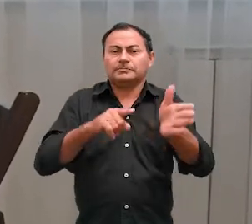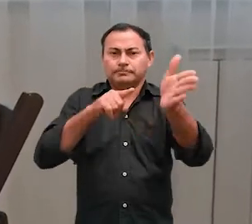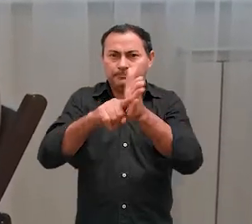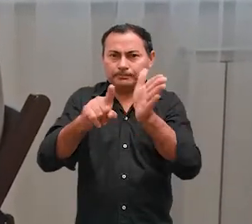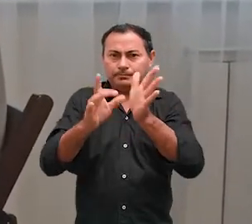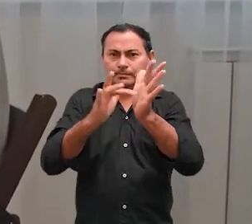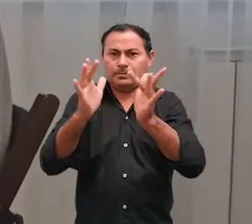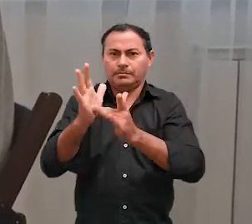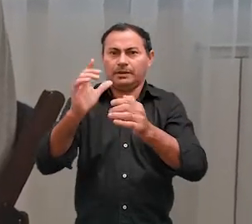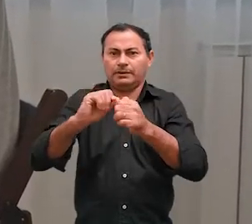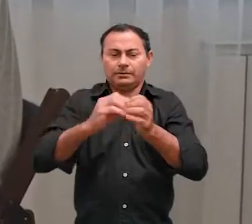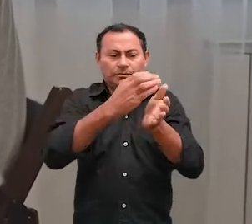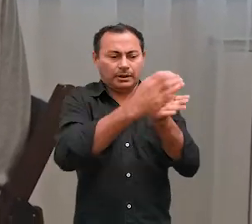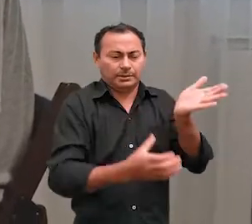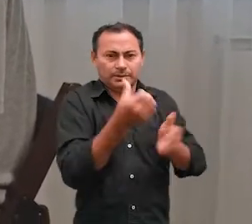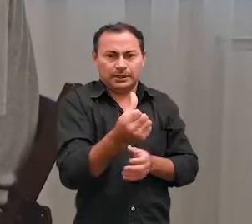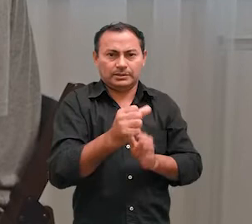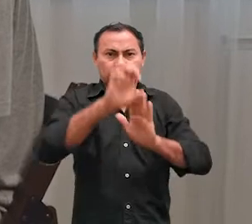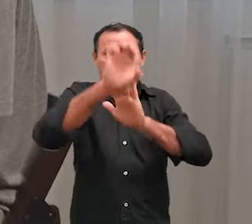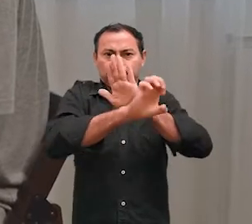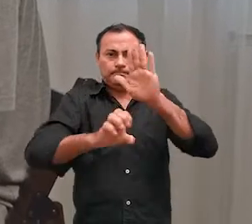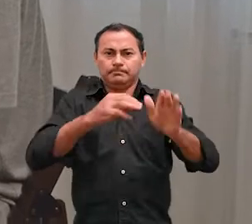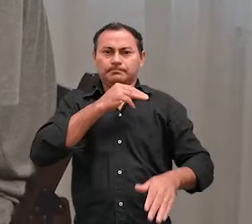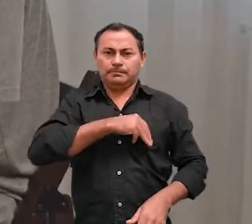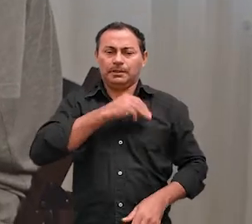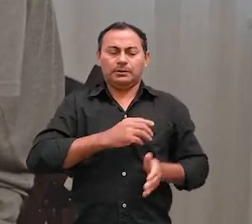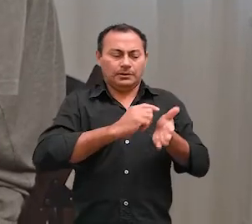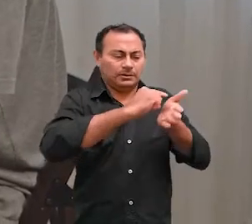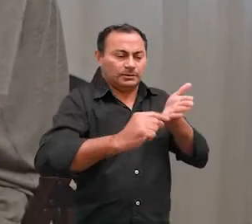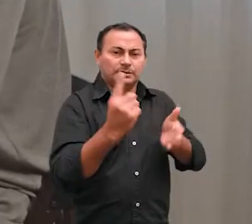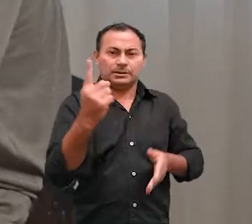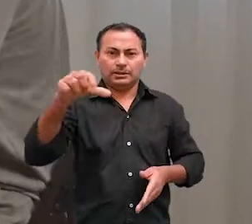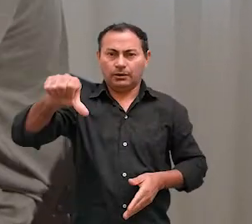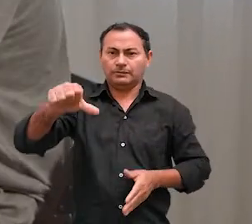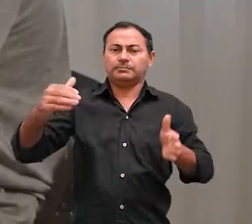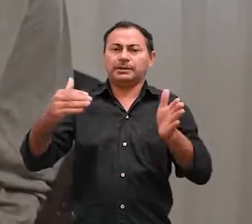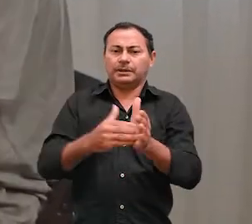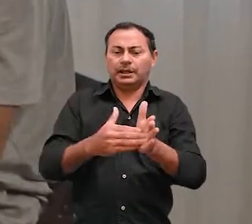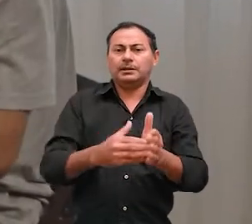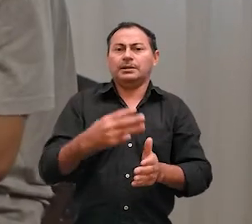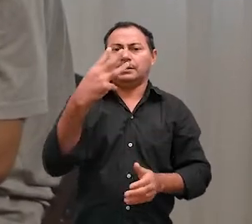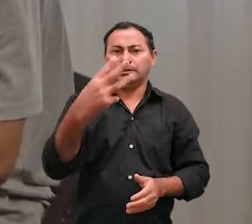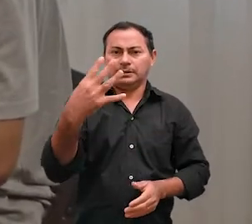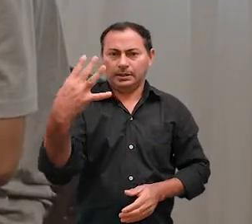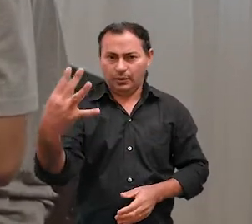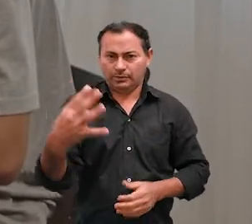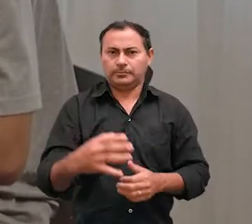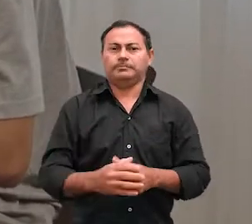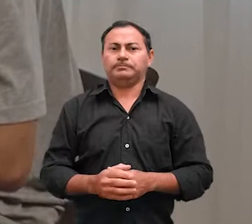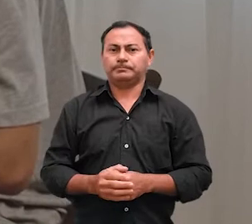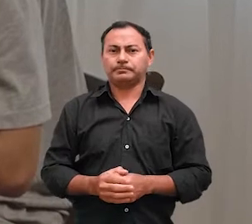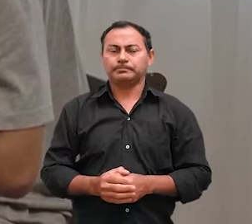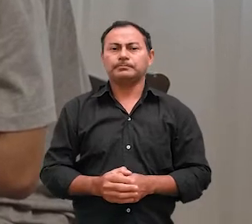falar sobre essas perguntas que Jesus fez no capítulo 6 de Mateus do versículo 19 ao 34